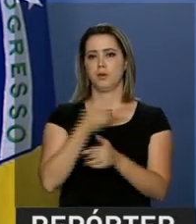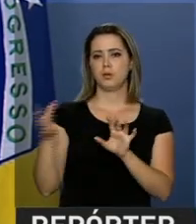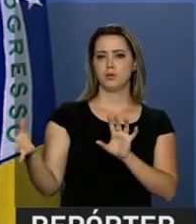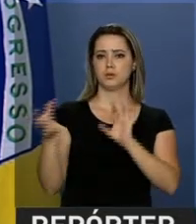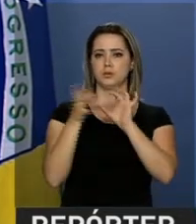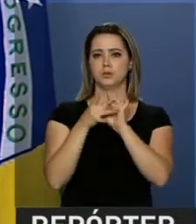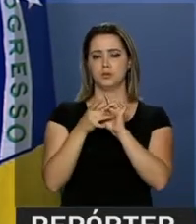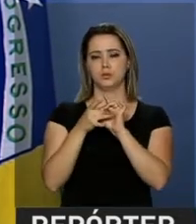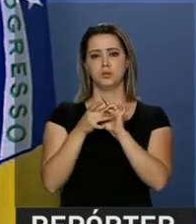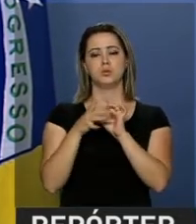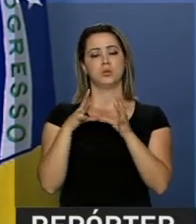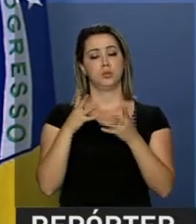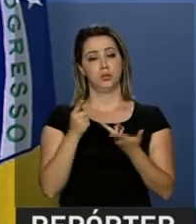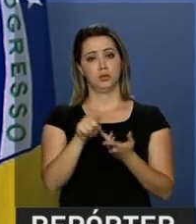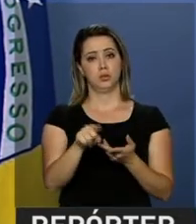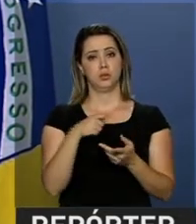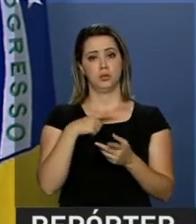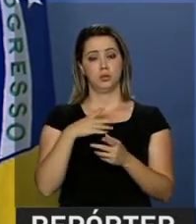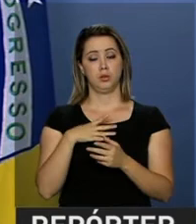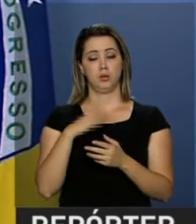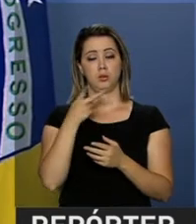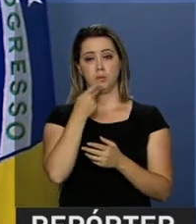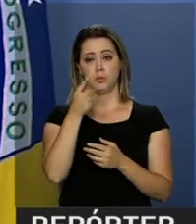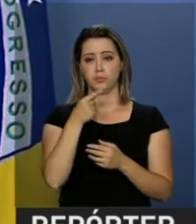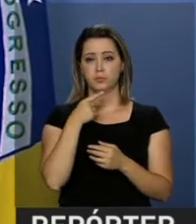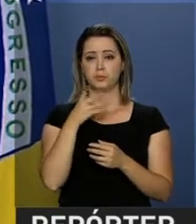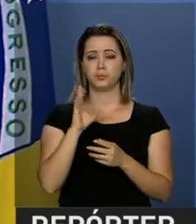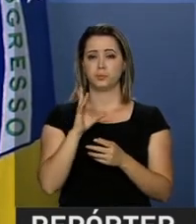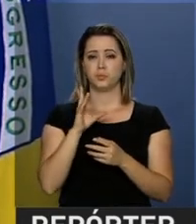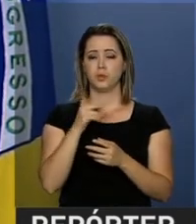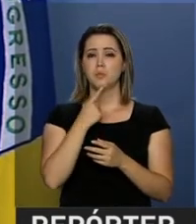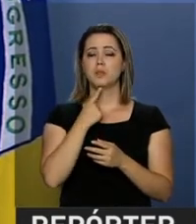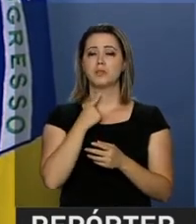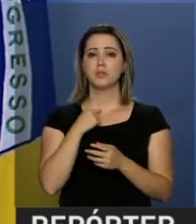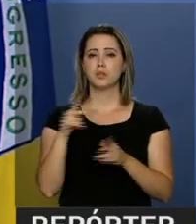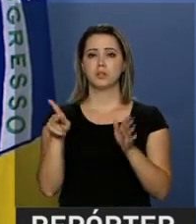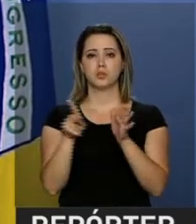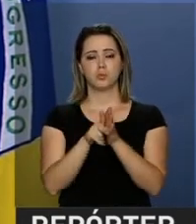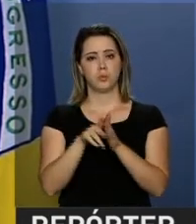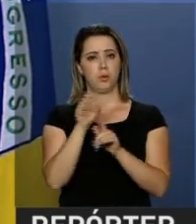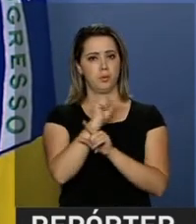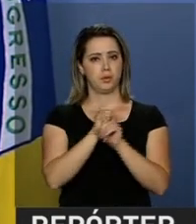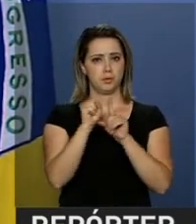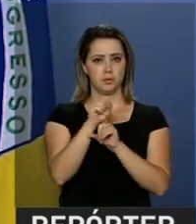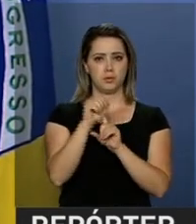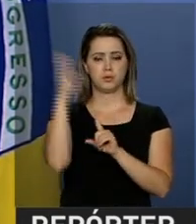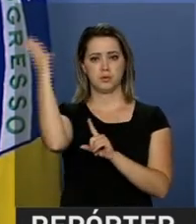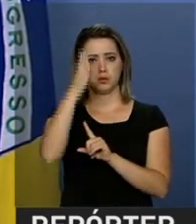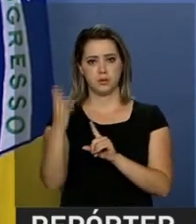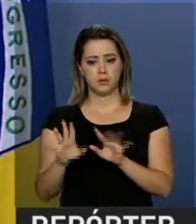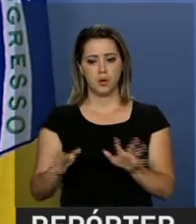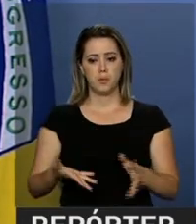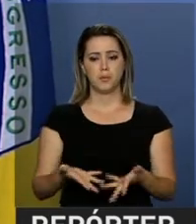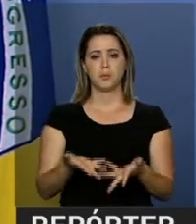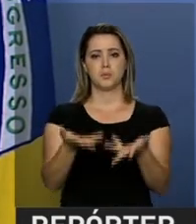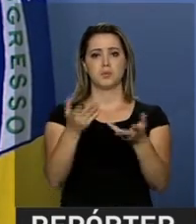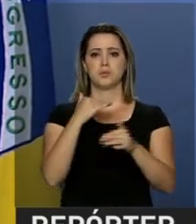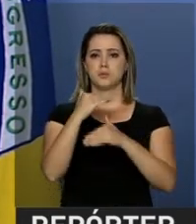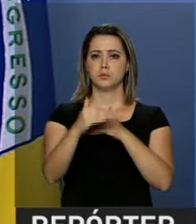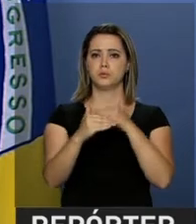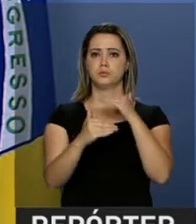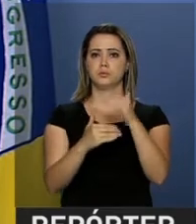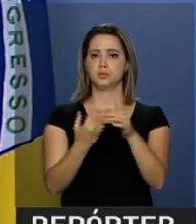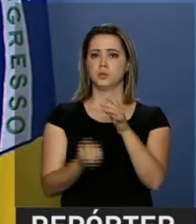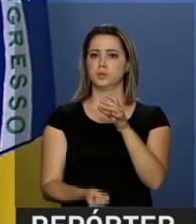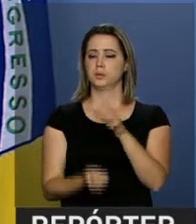prioridades concretas da sociedade brasileira a promoção do crescimento ea geração de empregos são